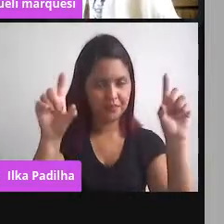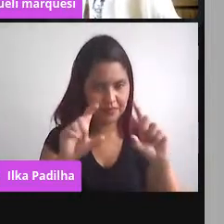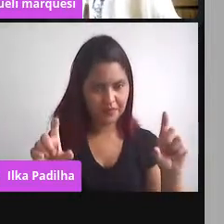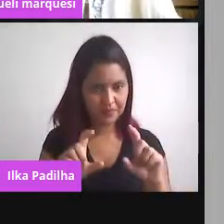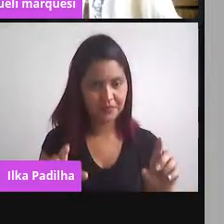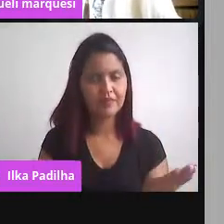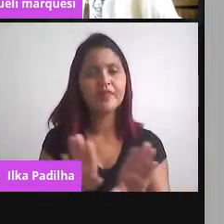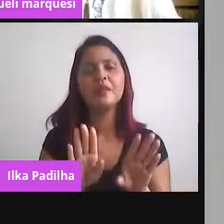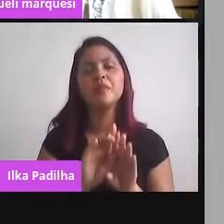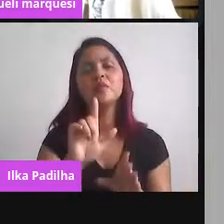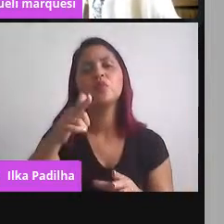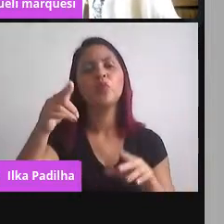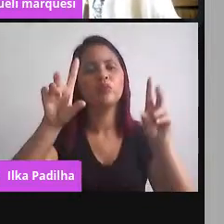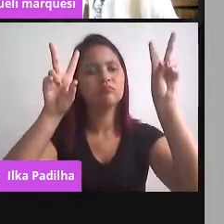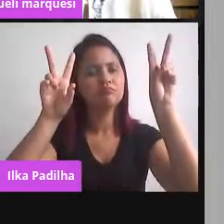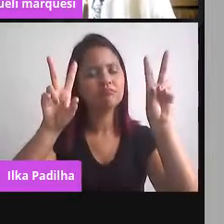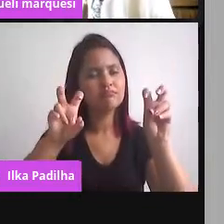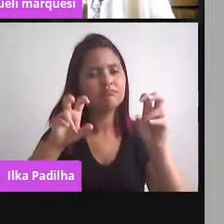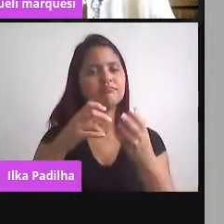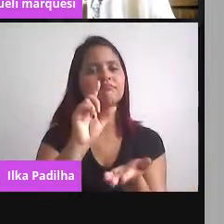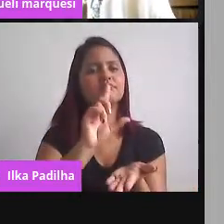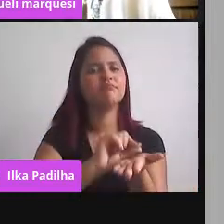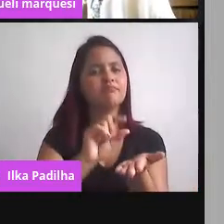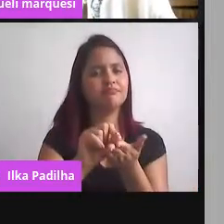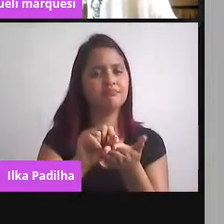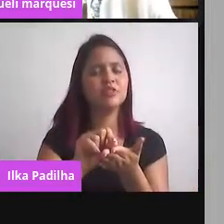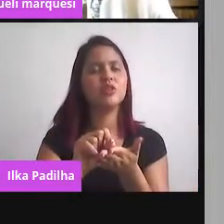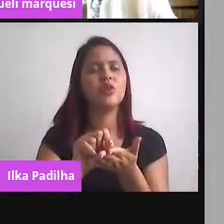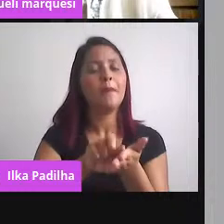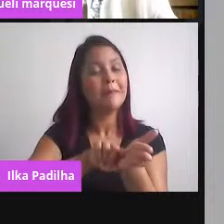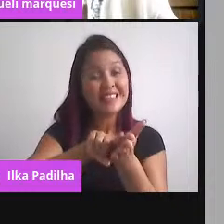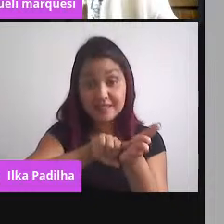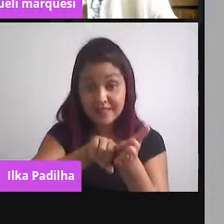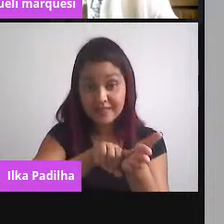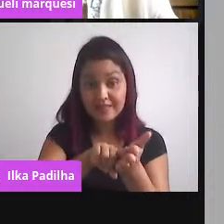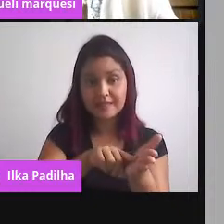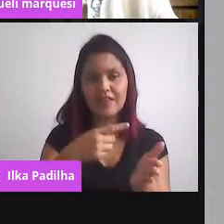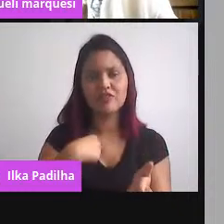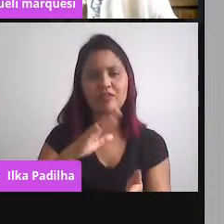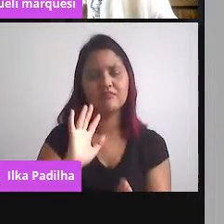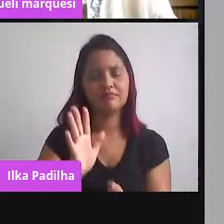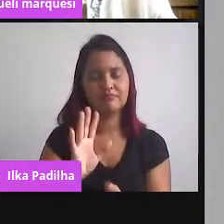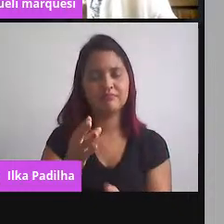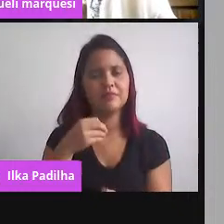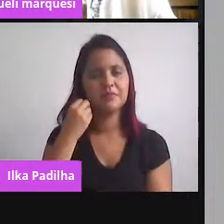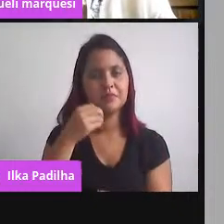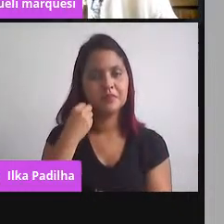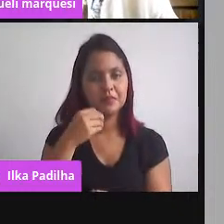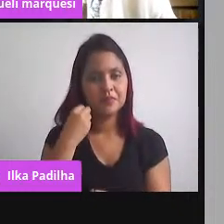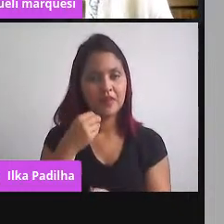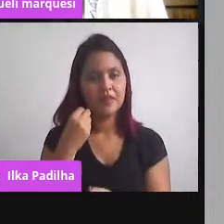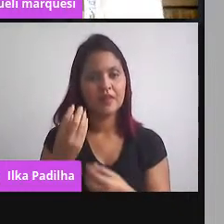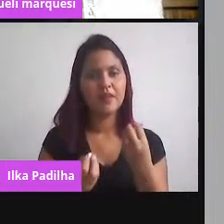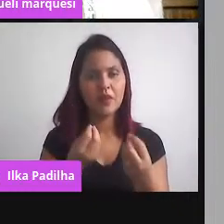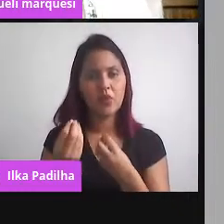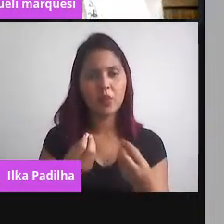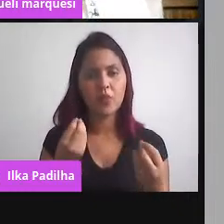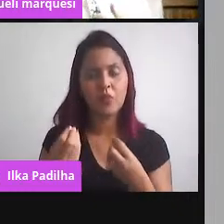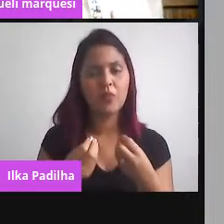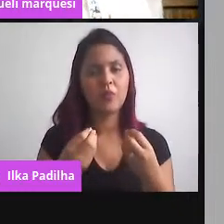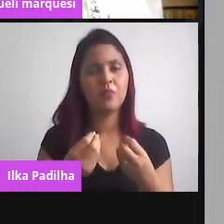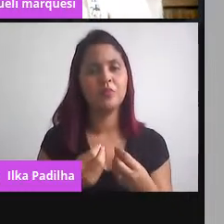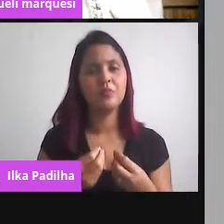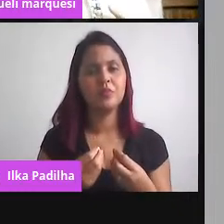minha também, foi a questão das interfaces, né, na visada prescritiva e produção